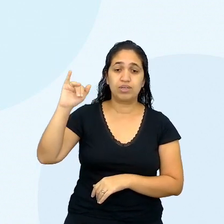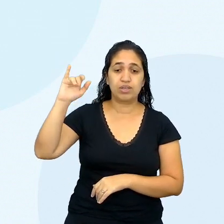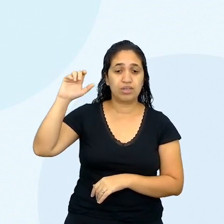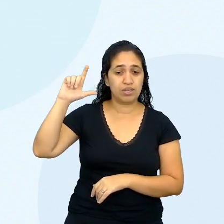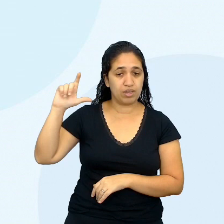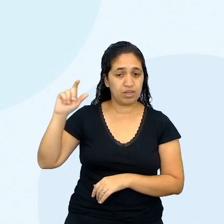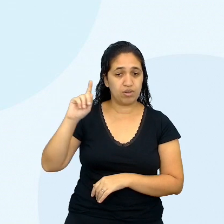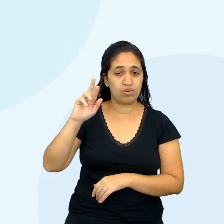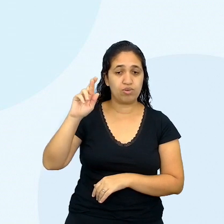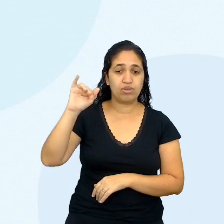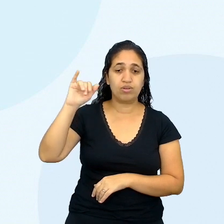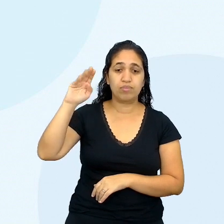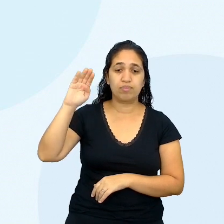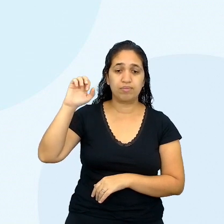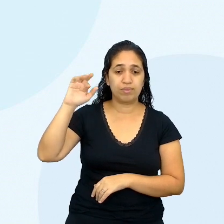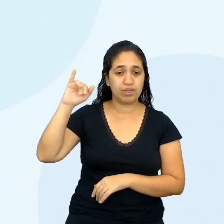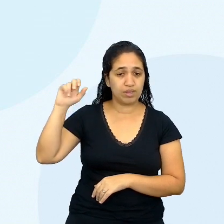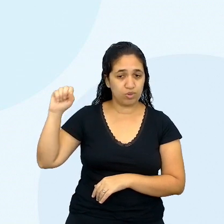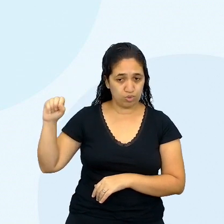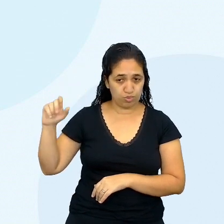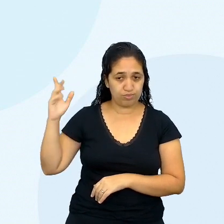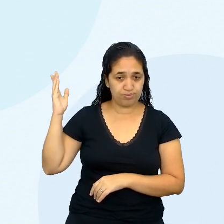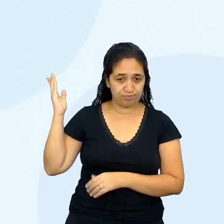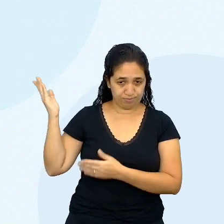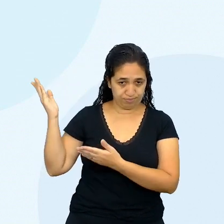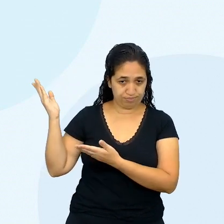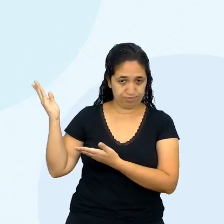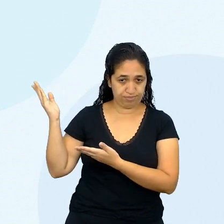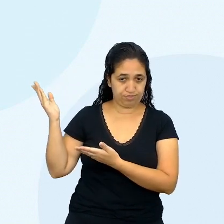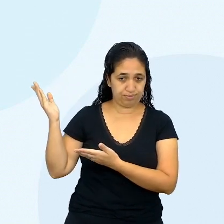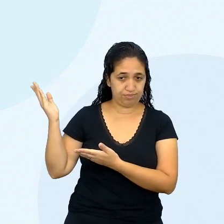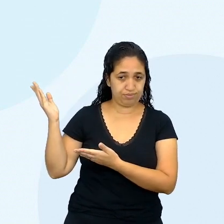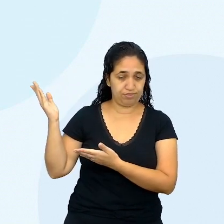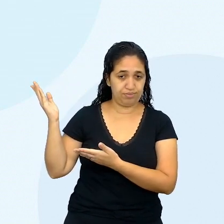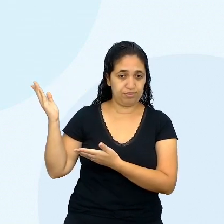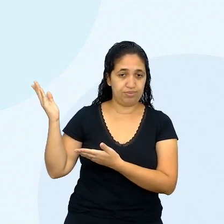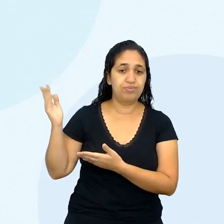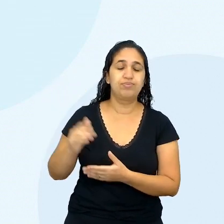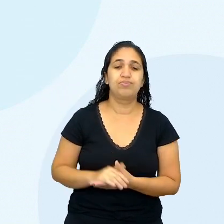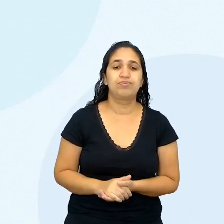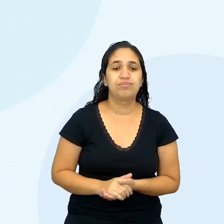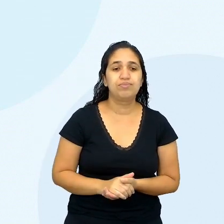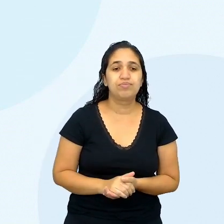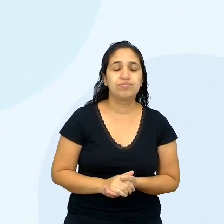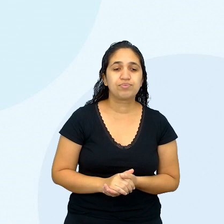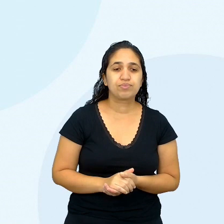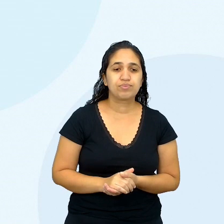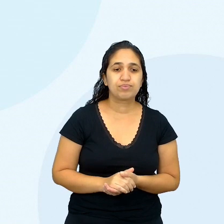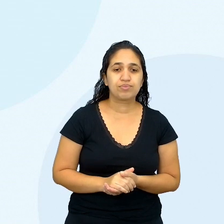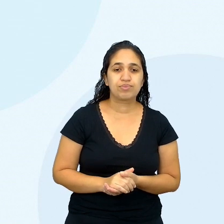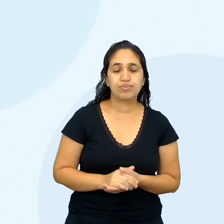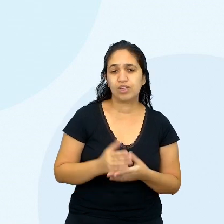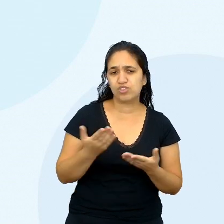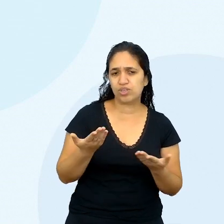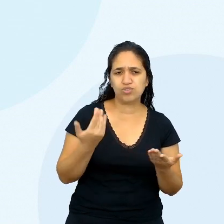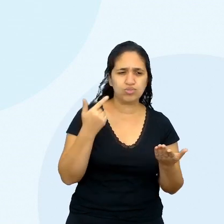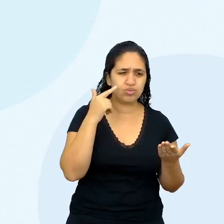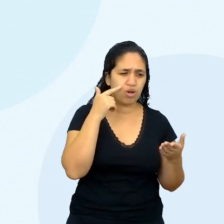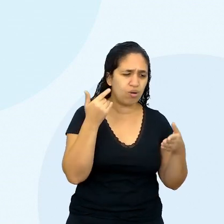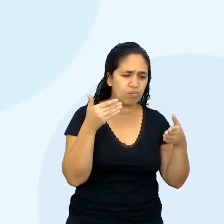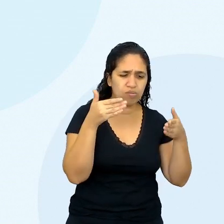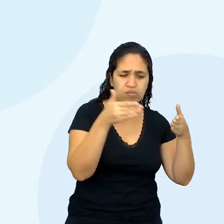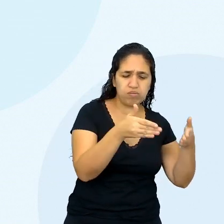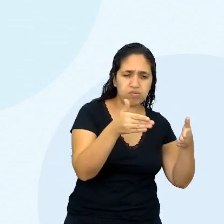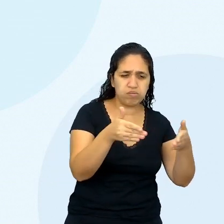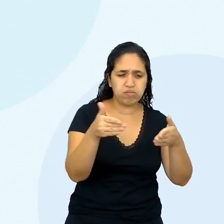Ilhabela, com projeto Ação de Limpeza do Mangue, Marisma e Ação Solidária. Então, assim, se fosse a gente só trabalhar também do ponto de